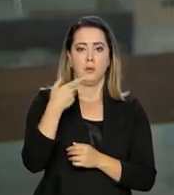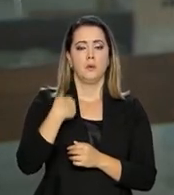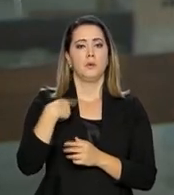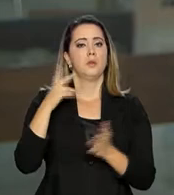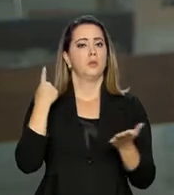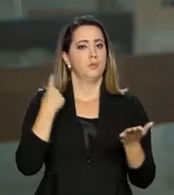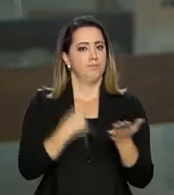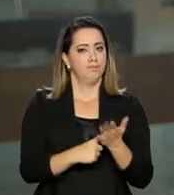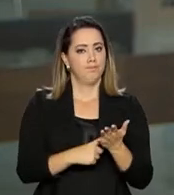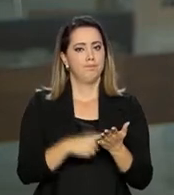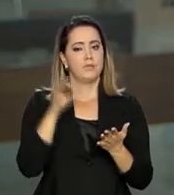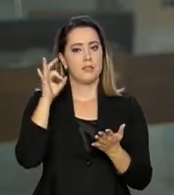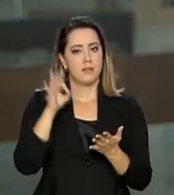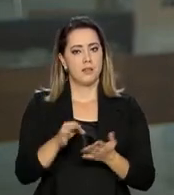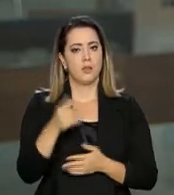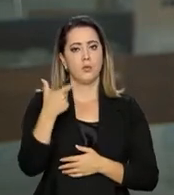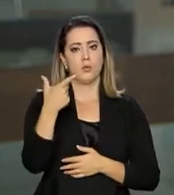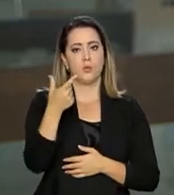confirmados